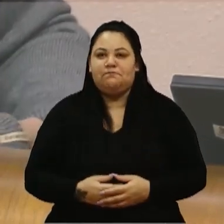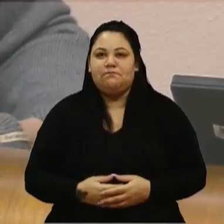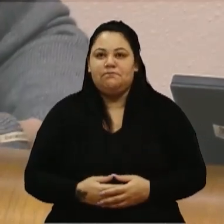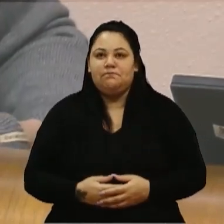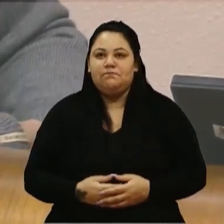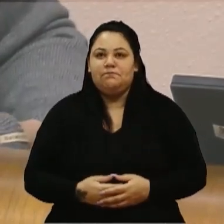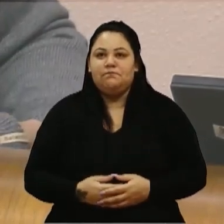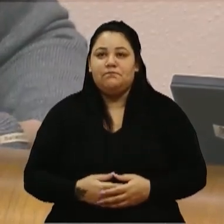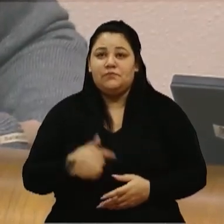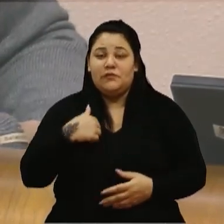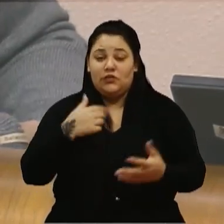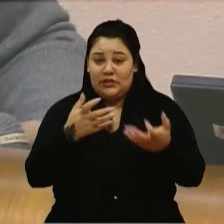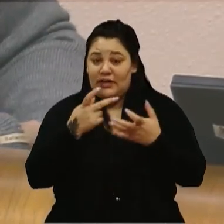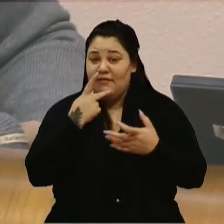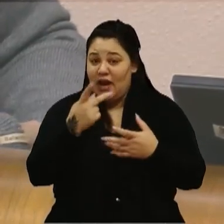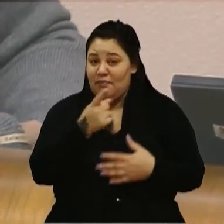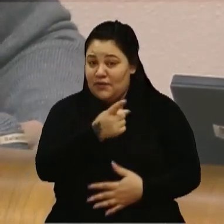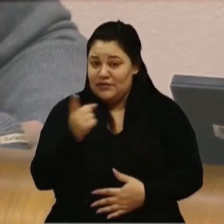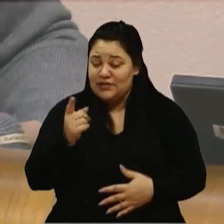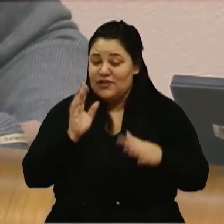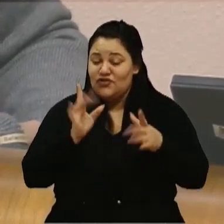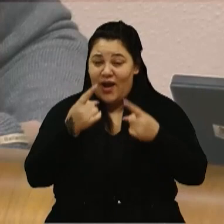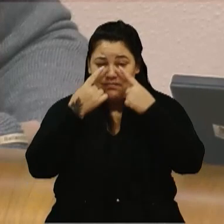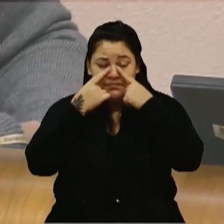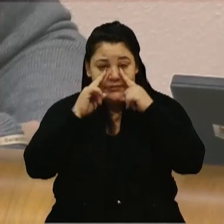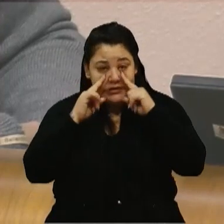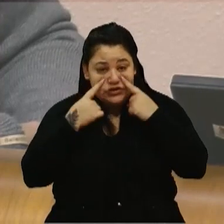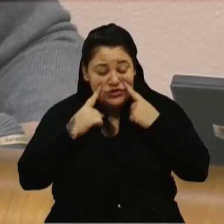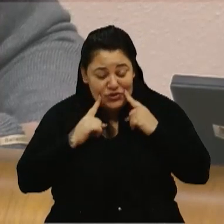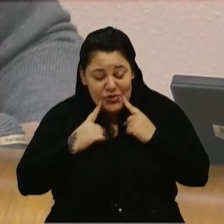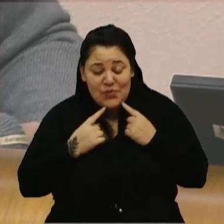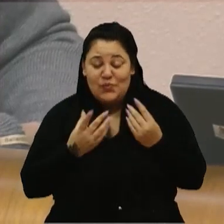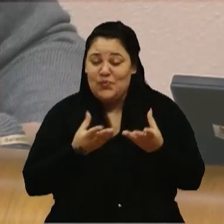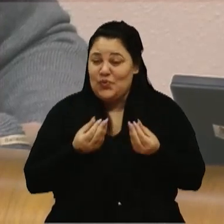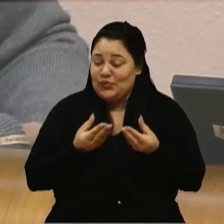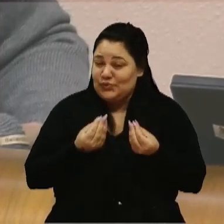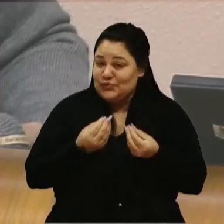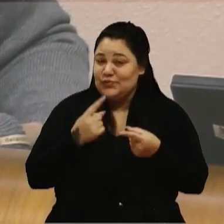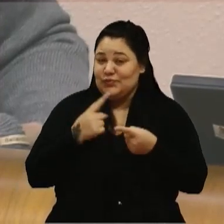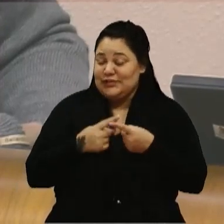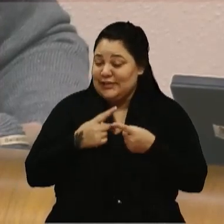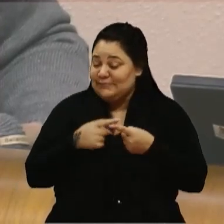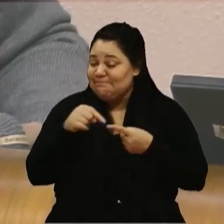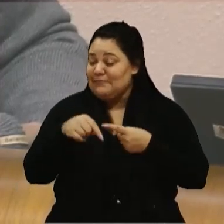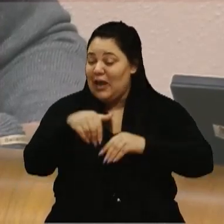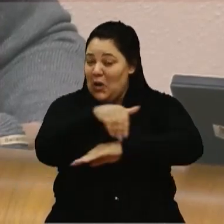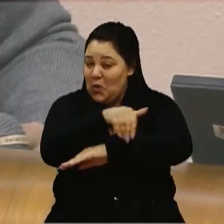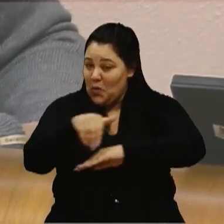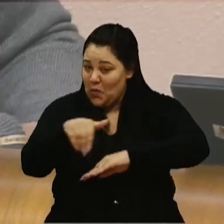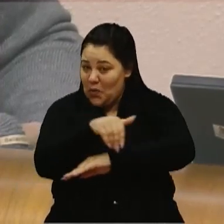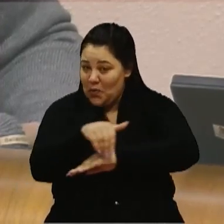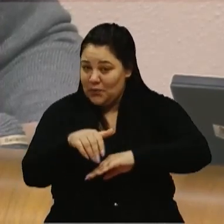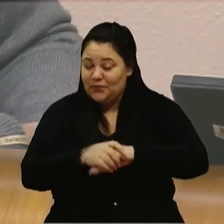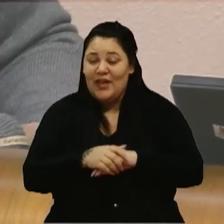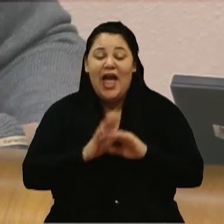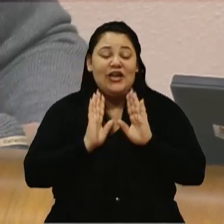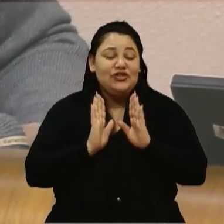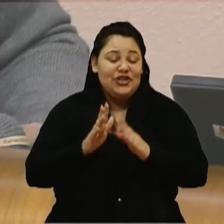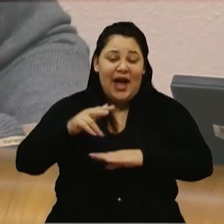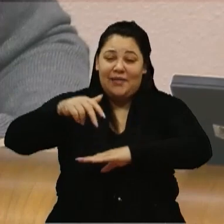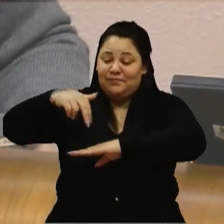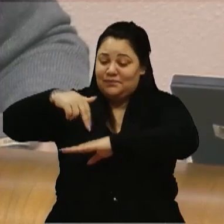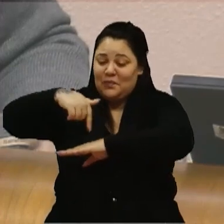Eu queria dizer para vocês que a gente já chorou muito por causa dessa rua. A gente já caiu muito naquela